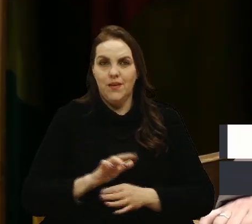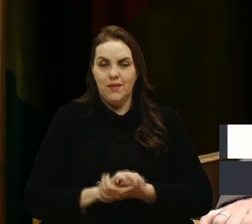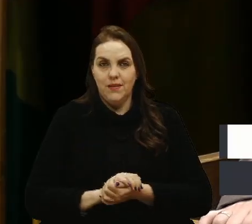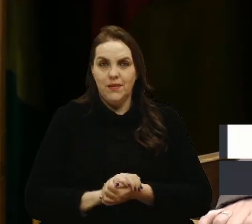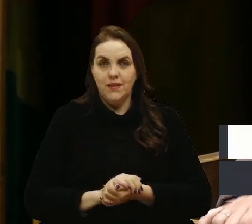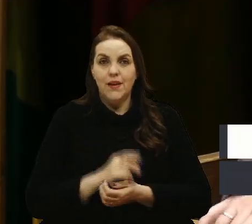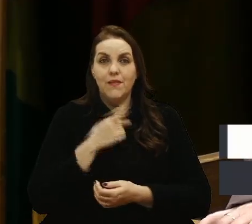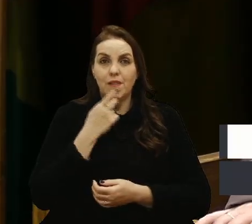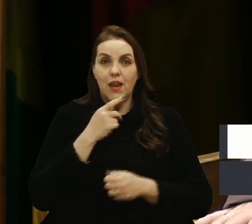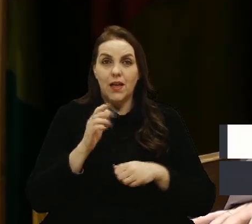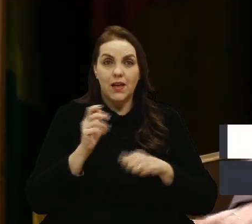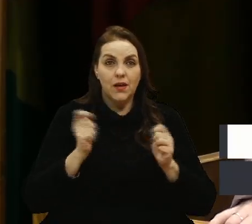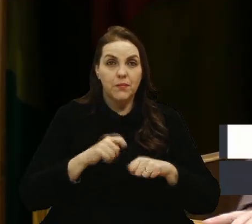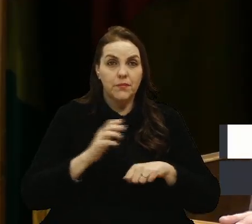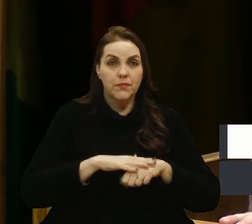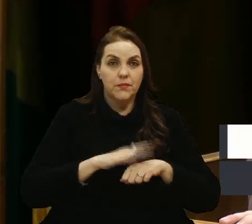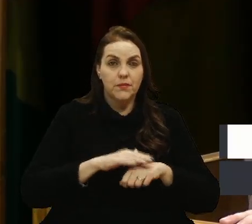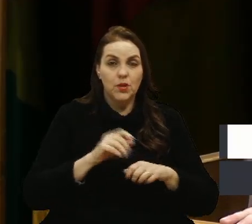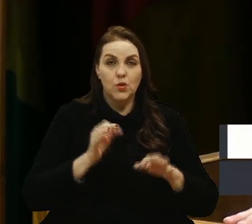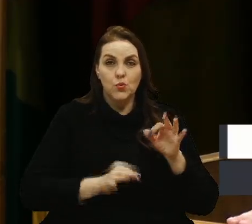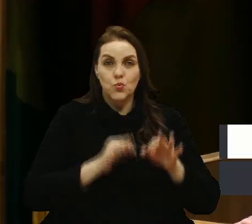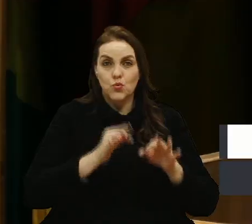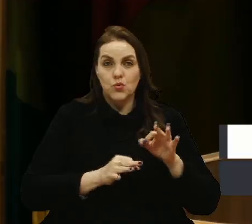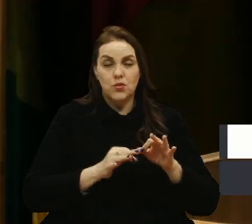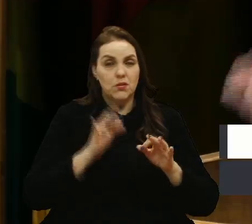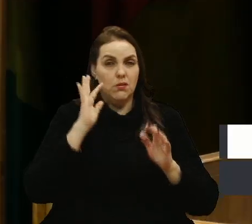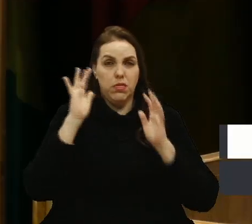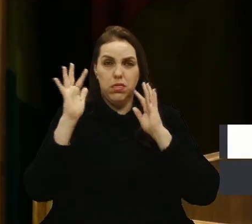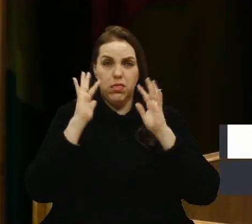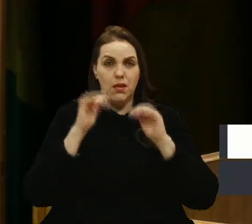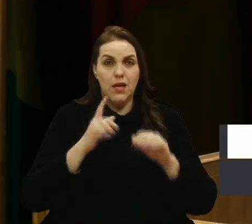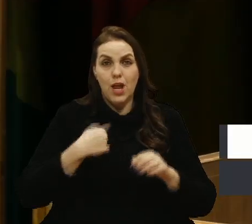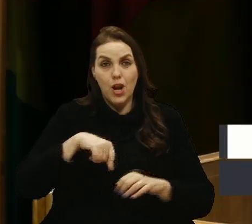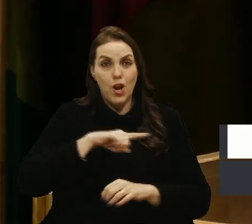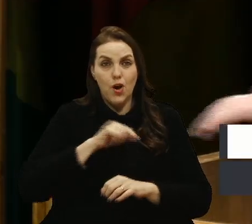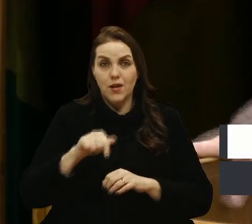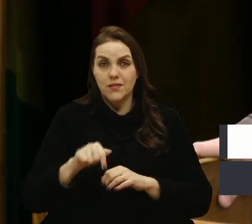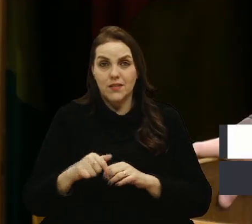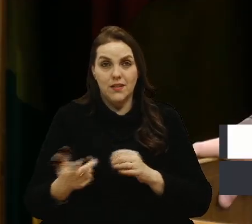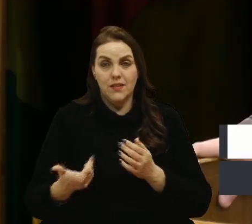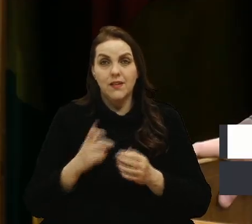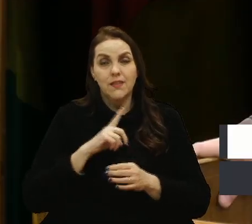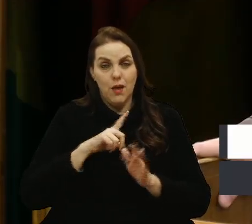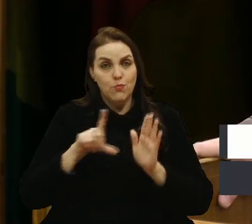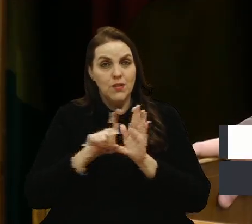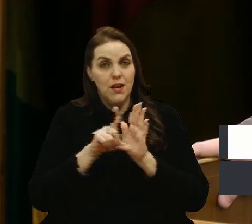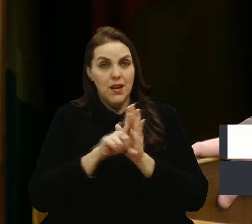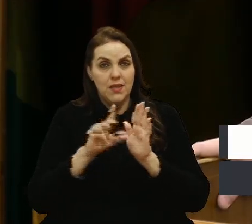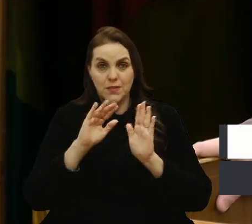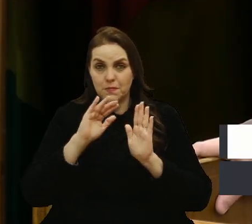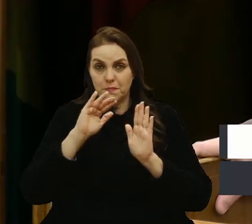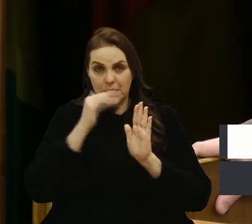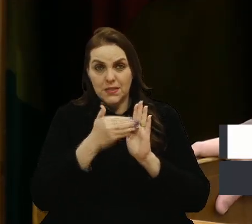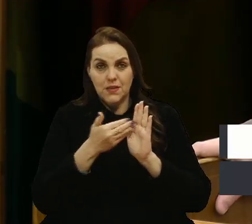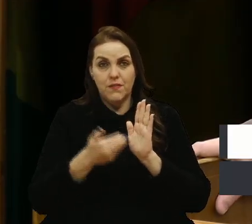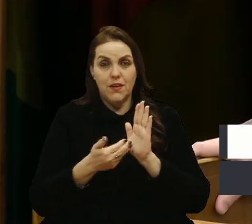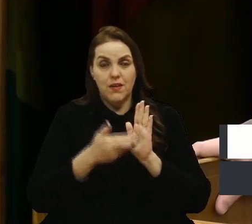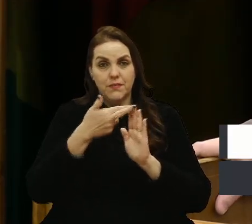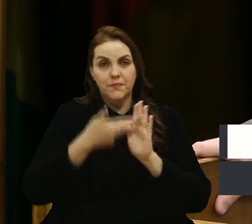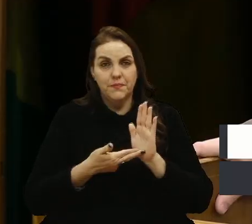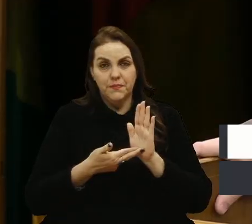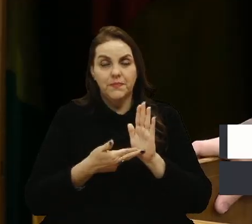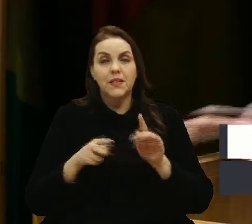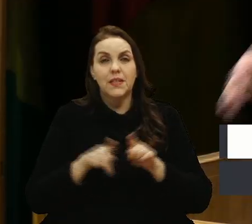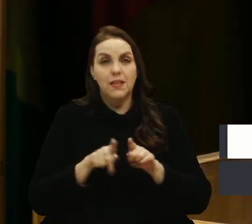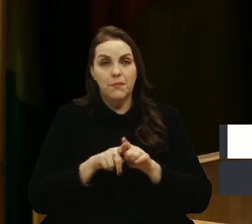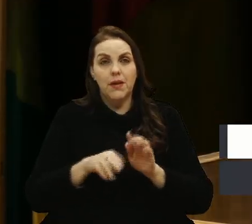Falar que a competência da Justiça é delírio, quando a competência é nossa, porque temos legislação específica para esse regramento. E a legislação é o nosso Código de Ética,